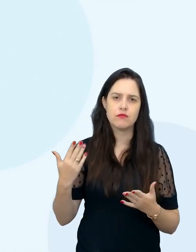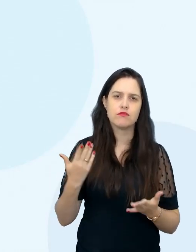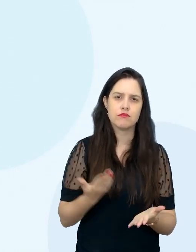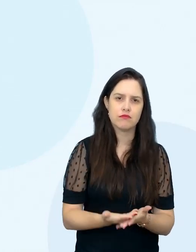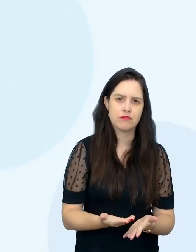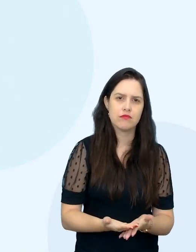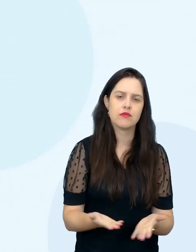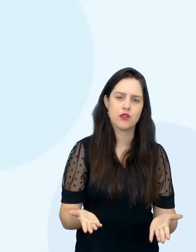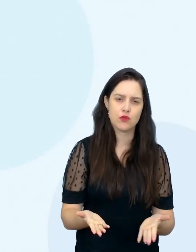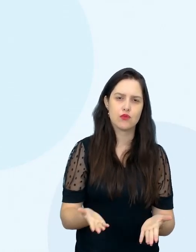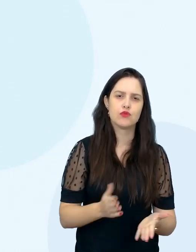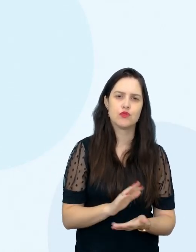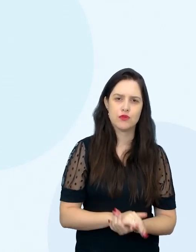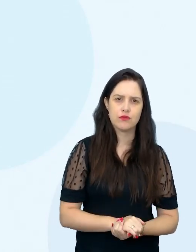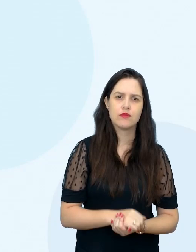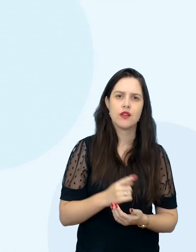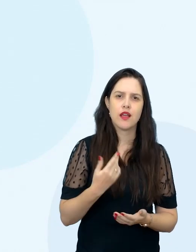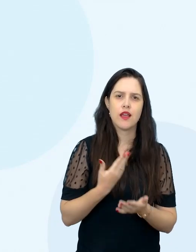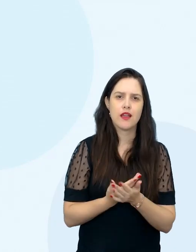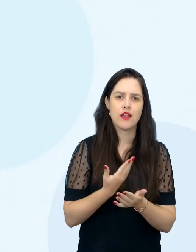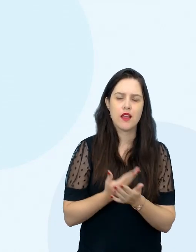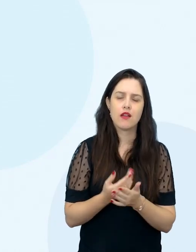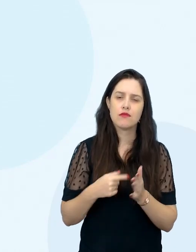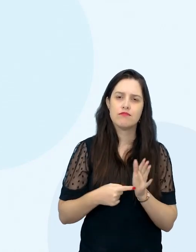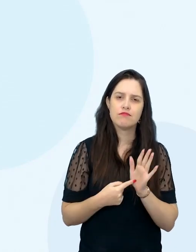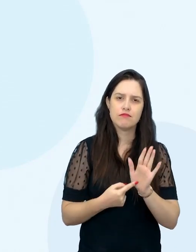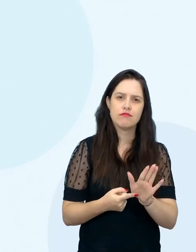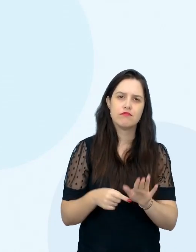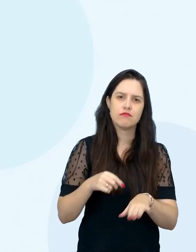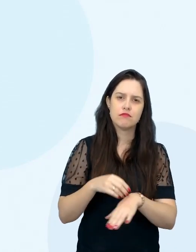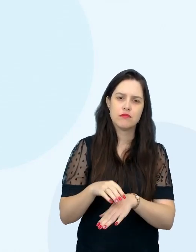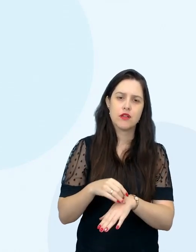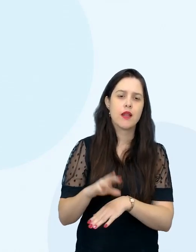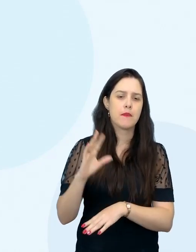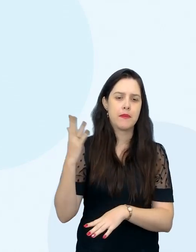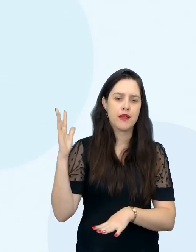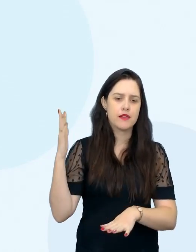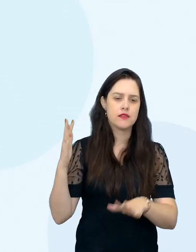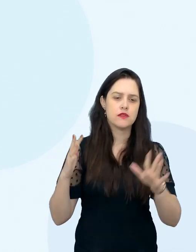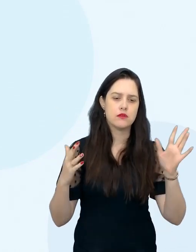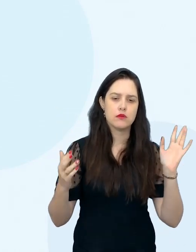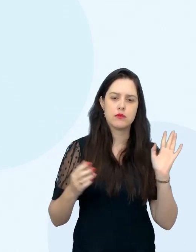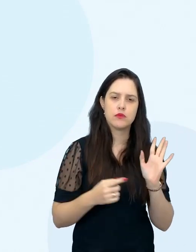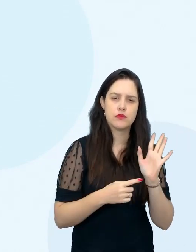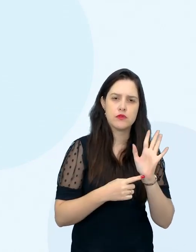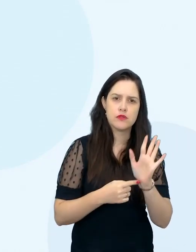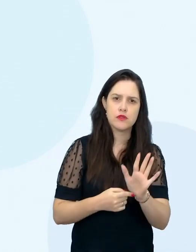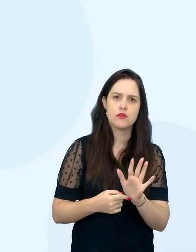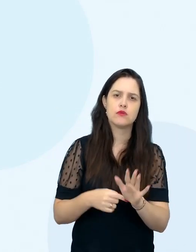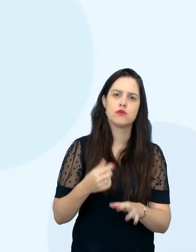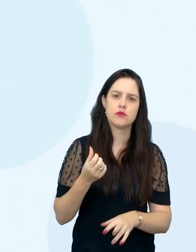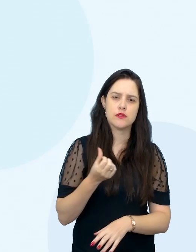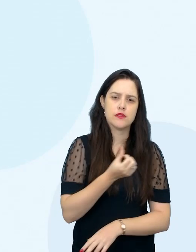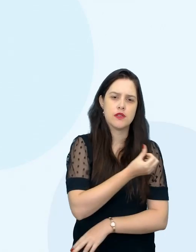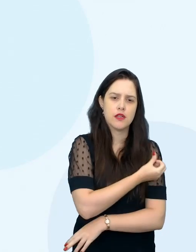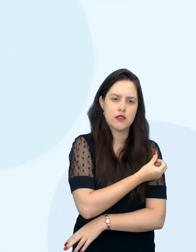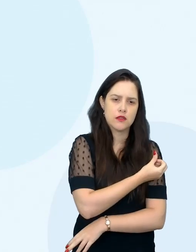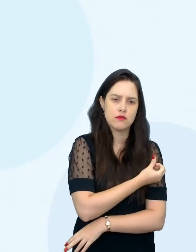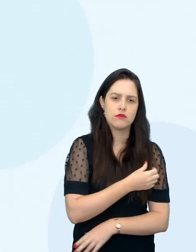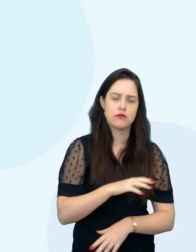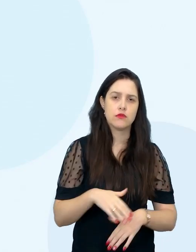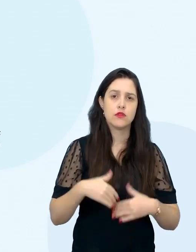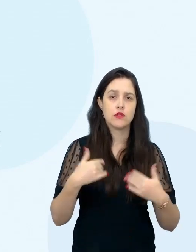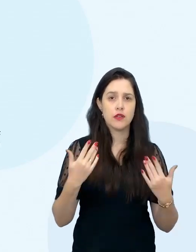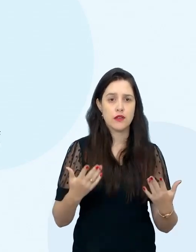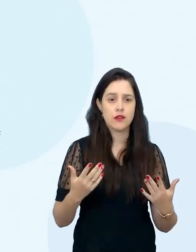essa retomada, né? Já trazendo aí a questão da paisagem, tá? Que vai ser super importante no 6º ano. Além